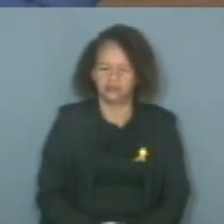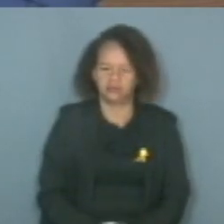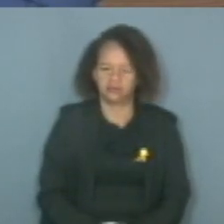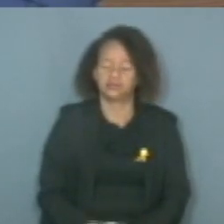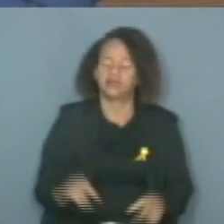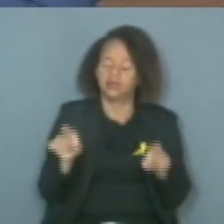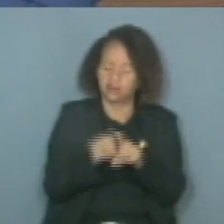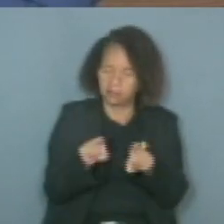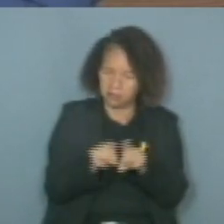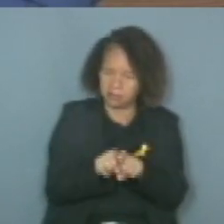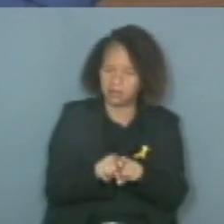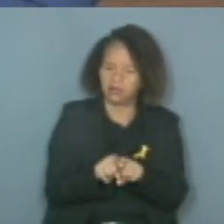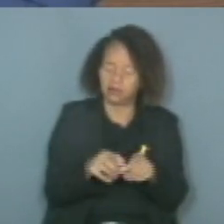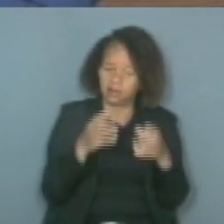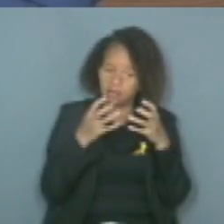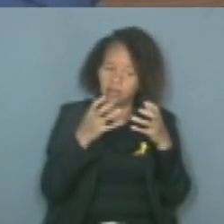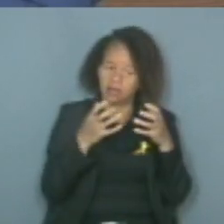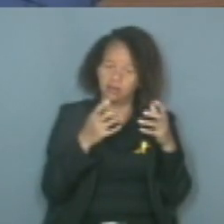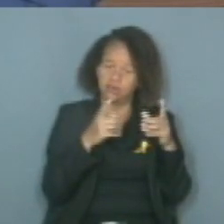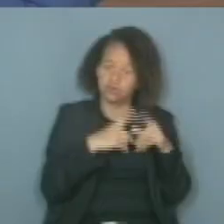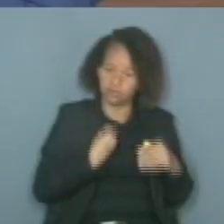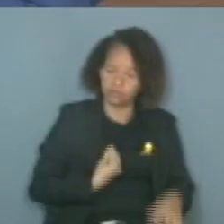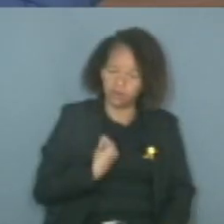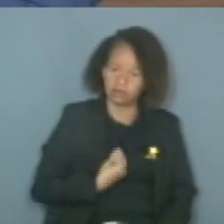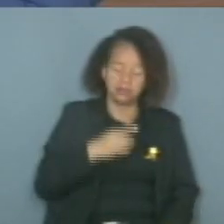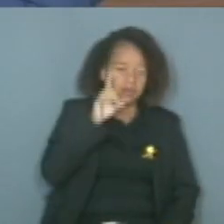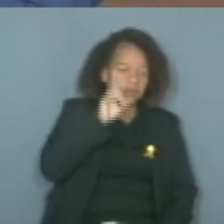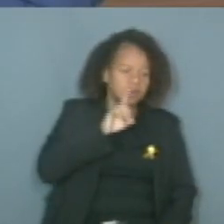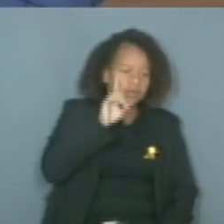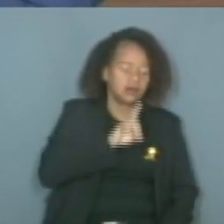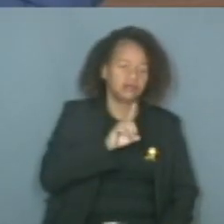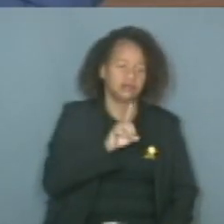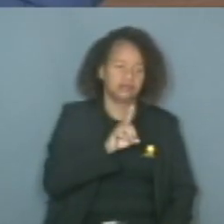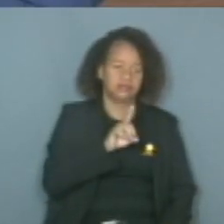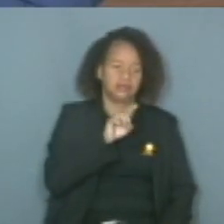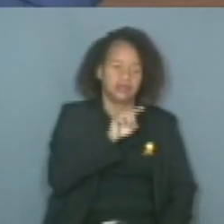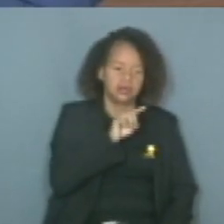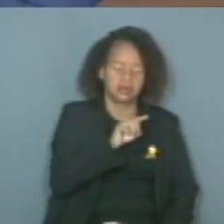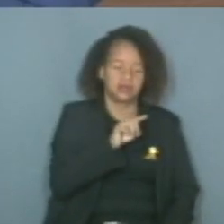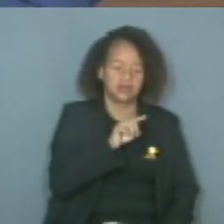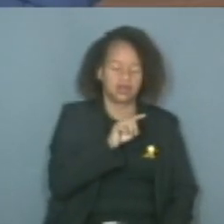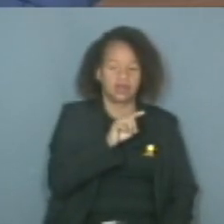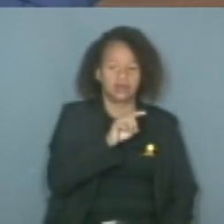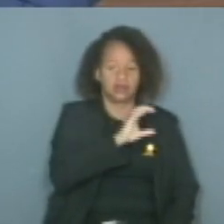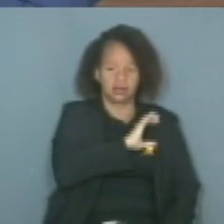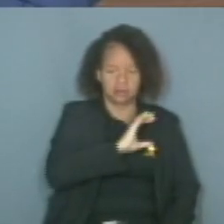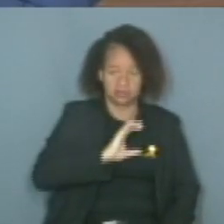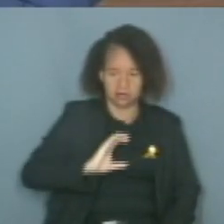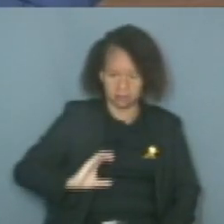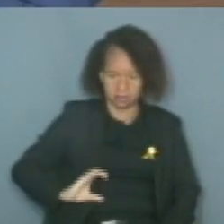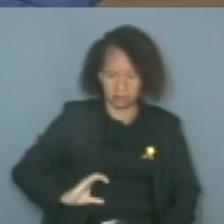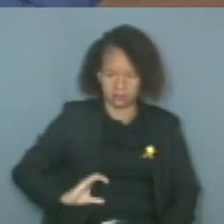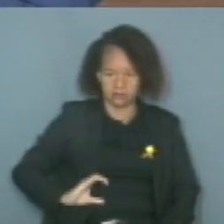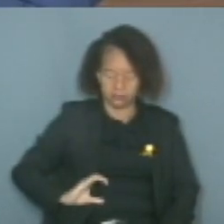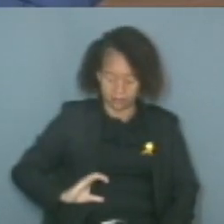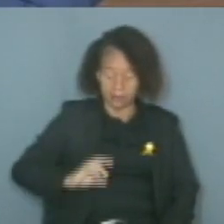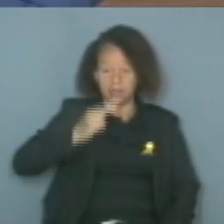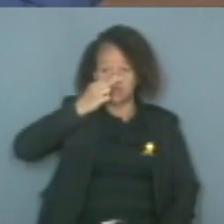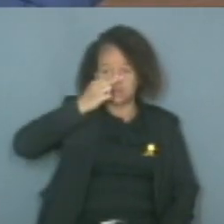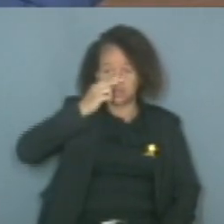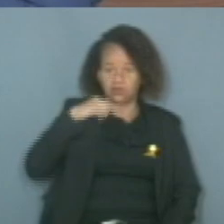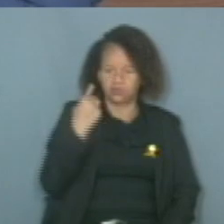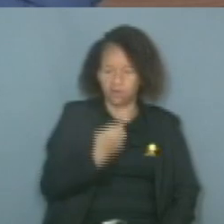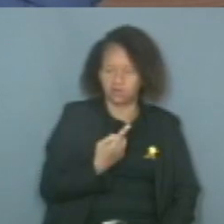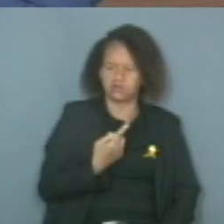Ao mesmo tempo, também queremos o modo de vida americano, que aliás é a cristandade. Cristãos,